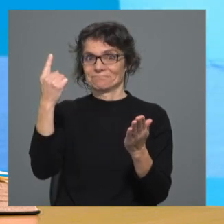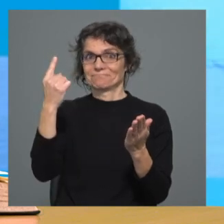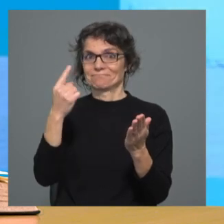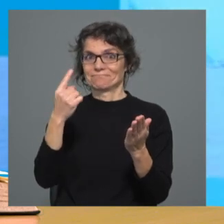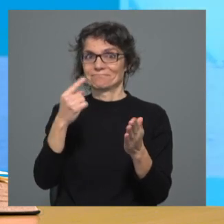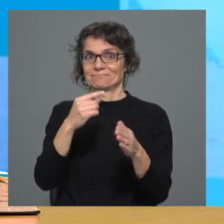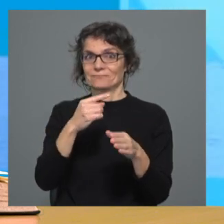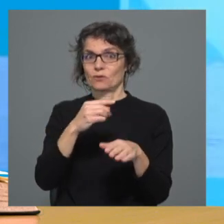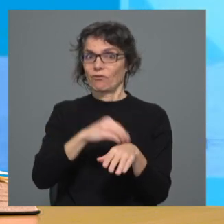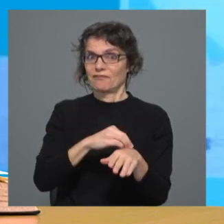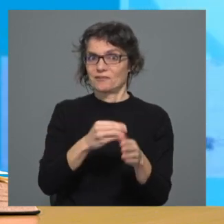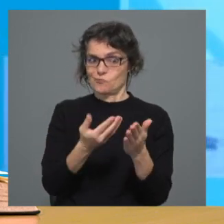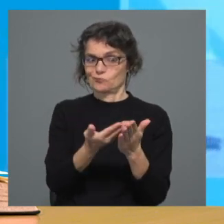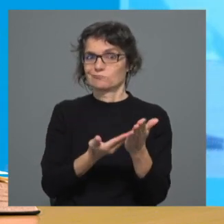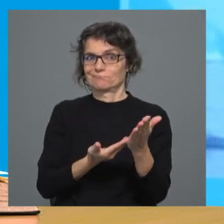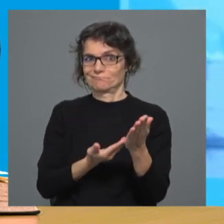testemunho